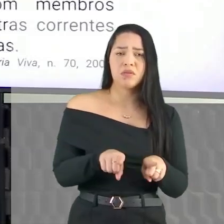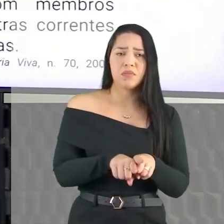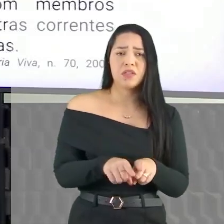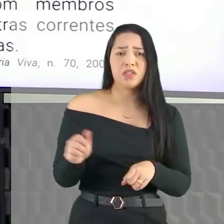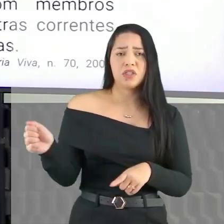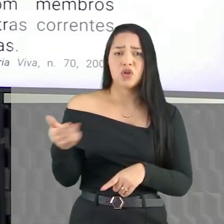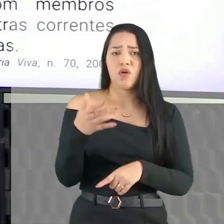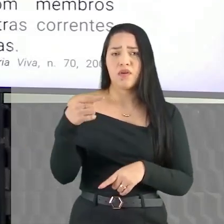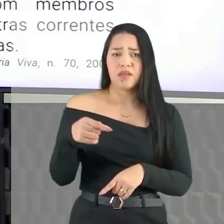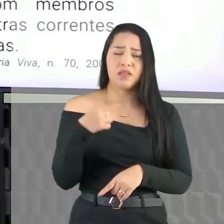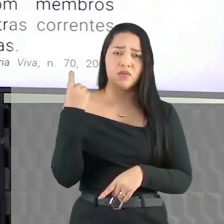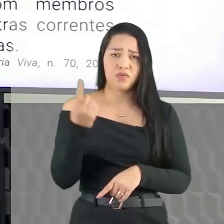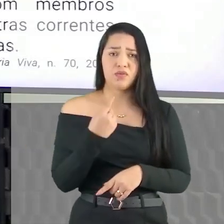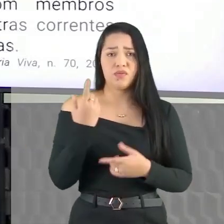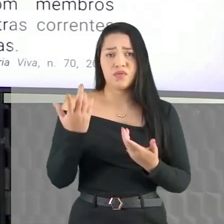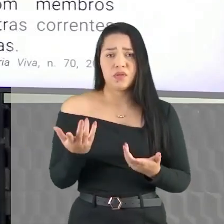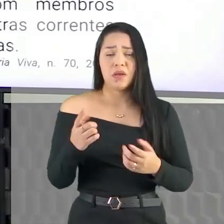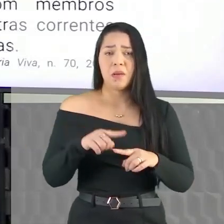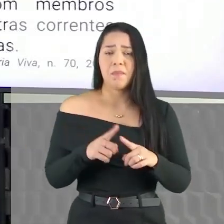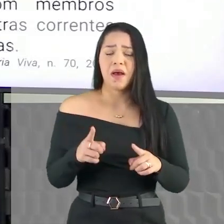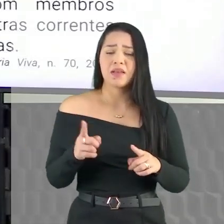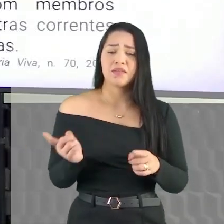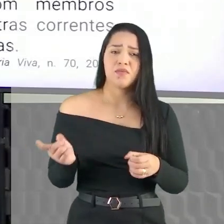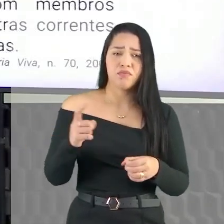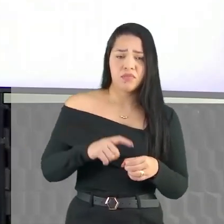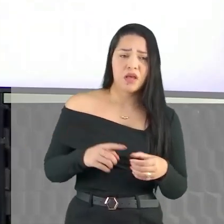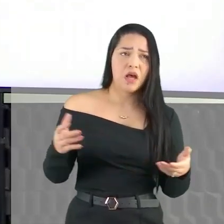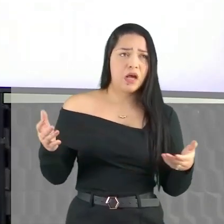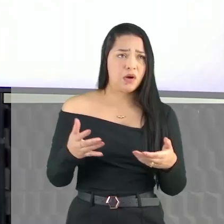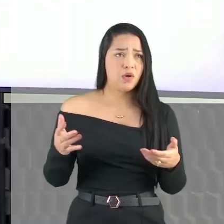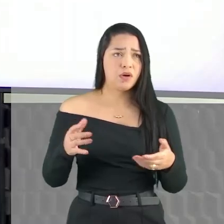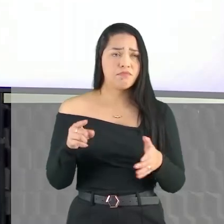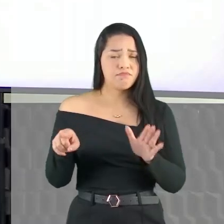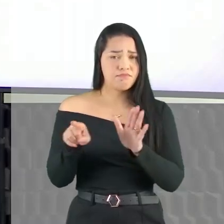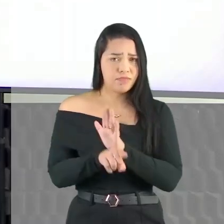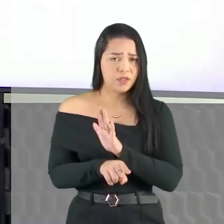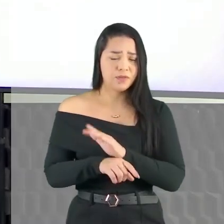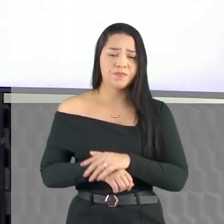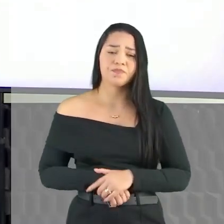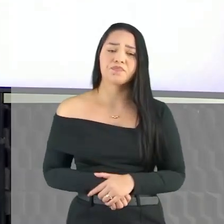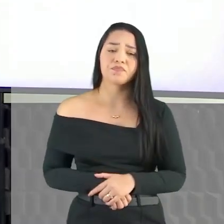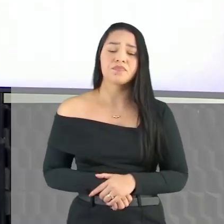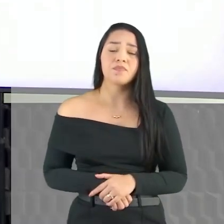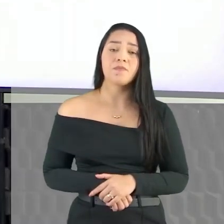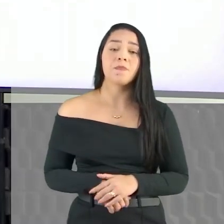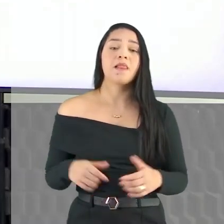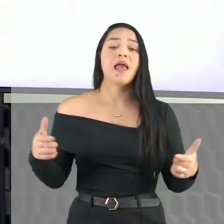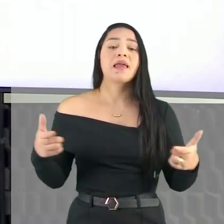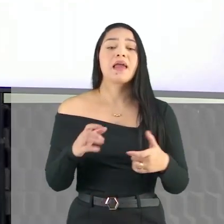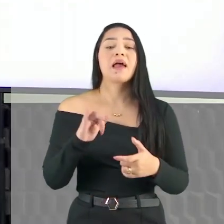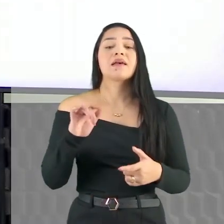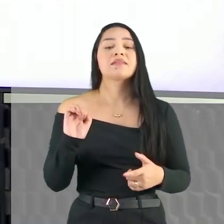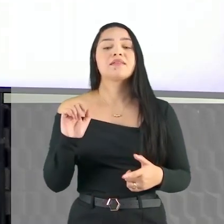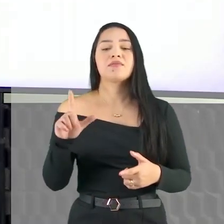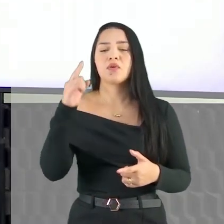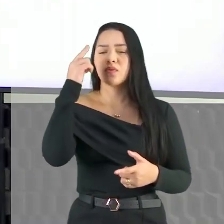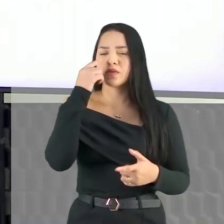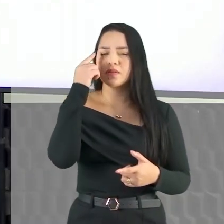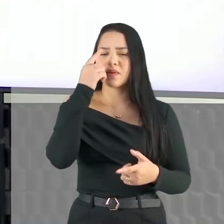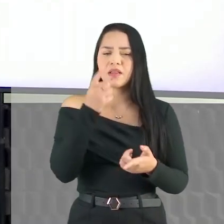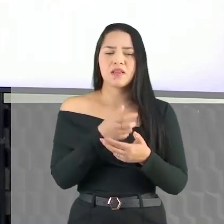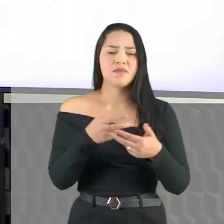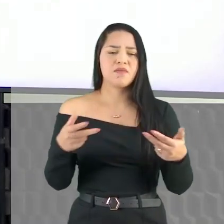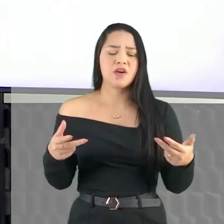recente agora dos nossos tempos. Mas vamos então para iniciar a questão. A Guerra Civil Espanhola expressou as